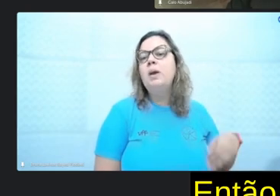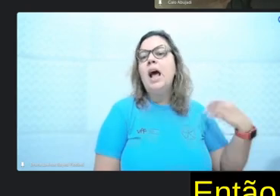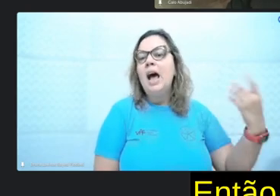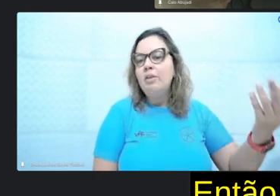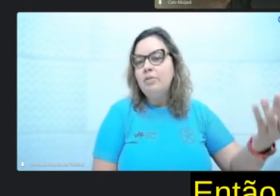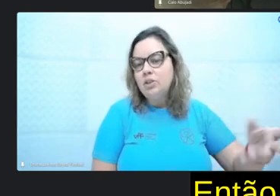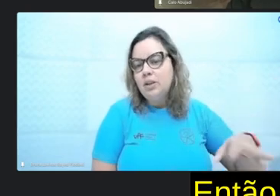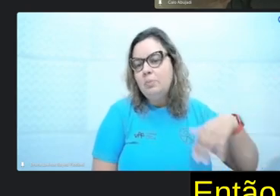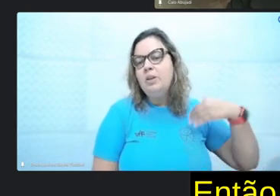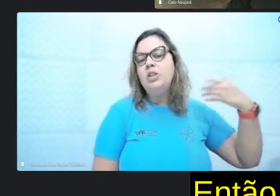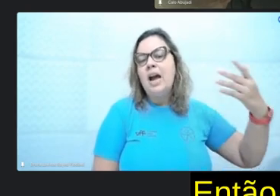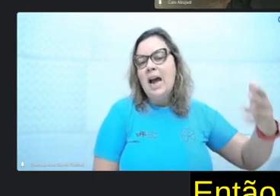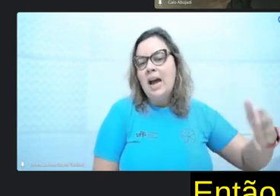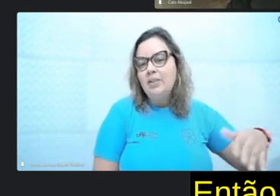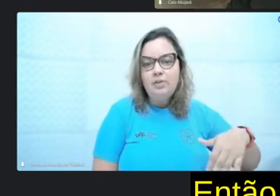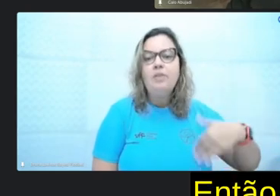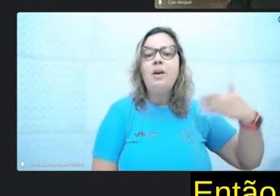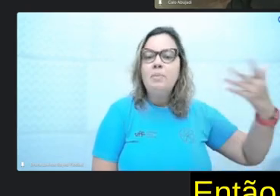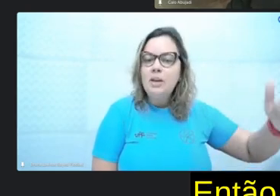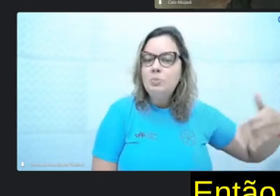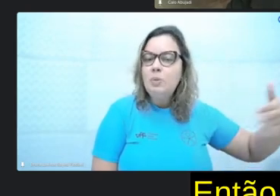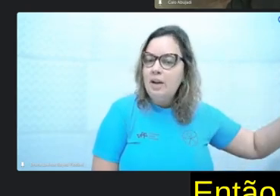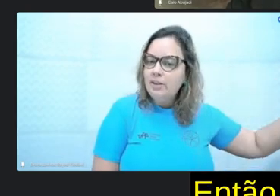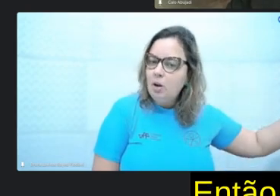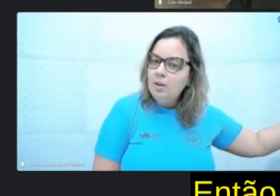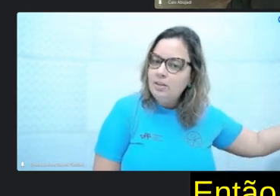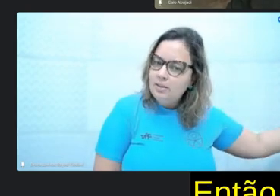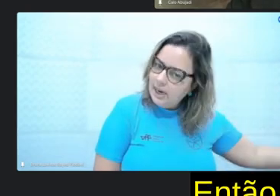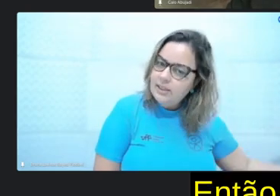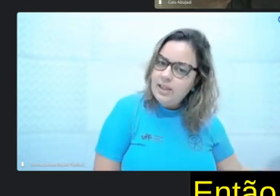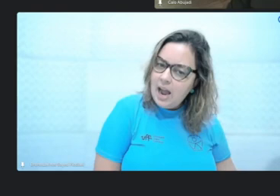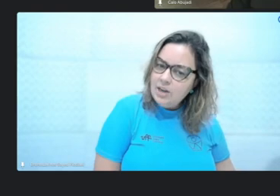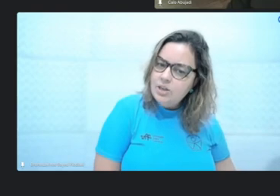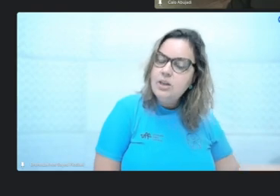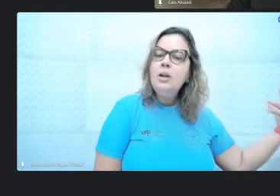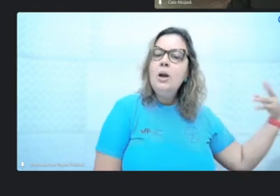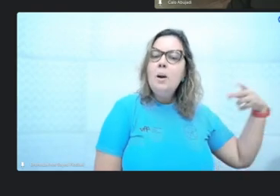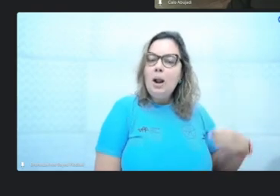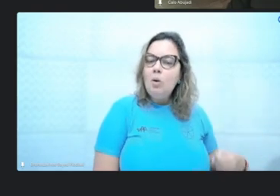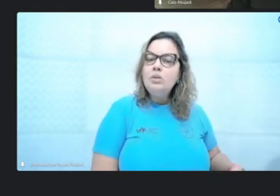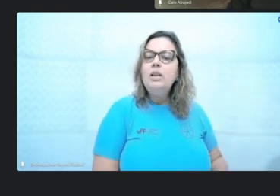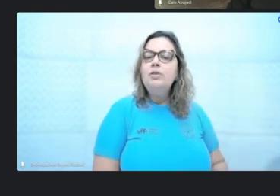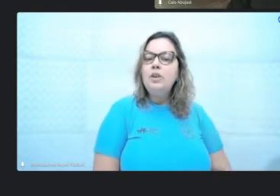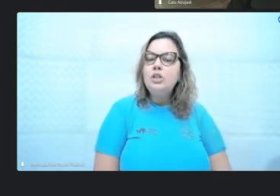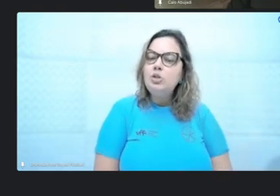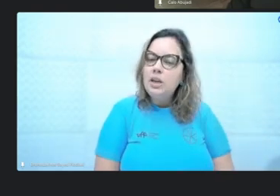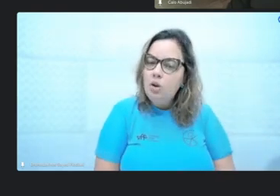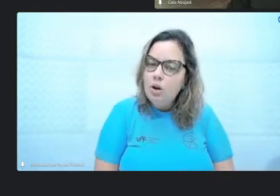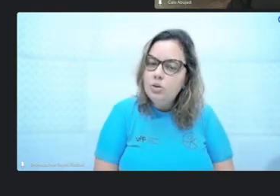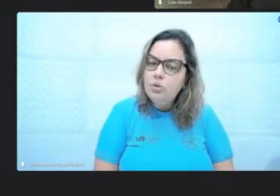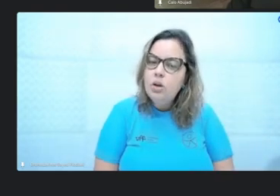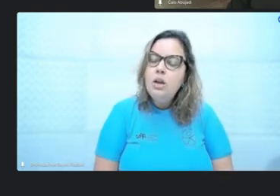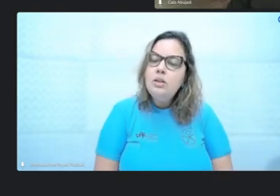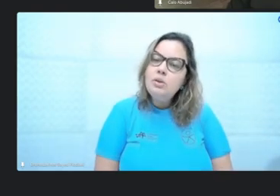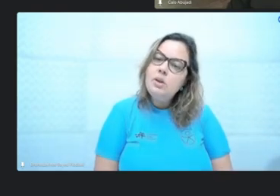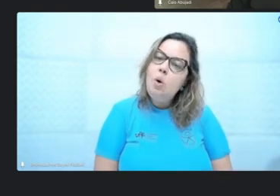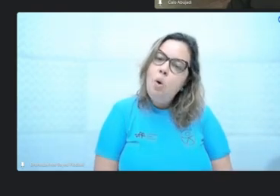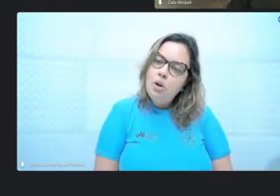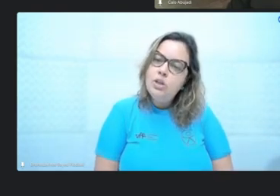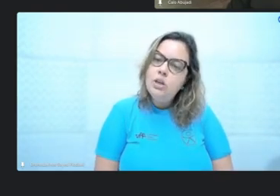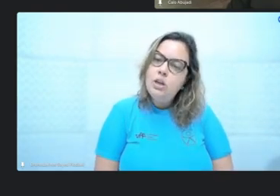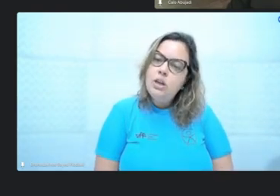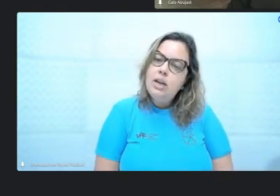se esperava, às vezes o pediatra, enfim, a família esperava até uma certa idade para conseguir fechar o diagnóstico. Então,